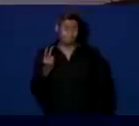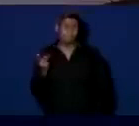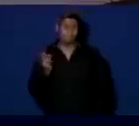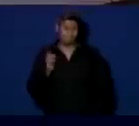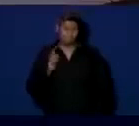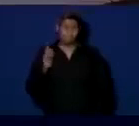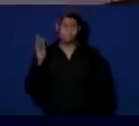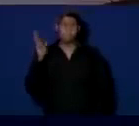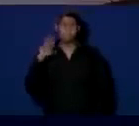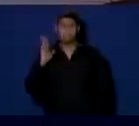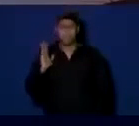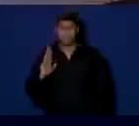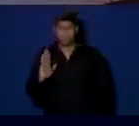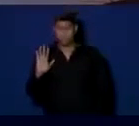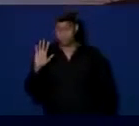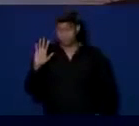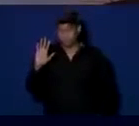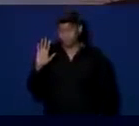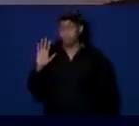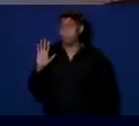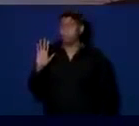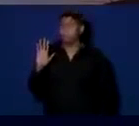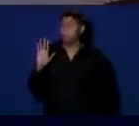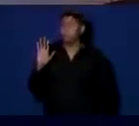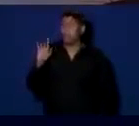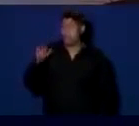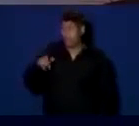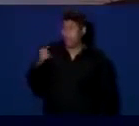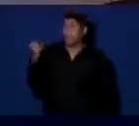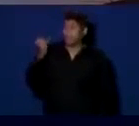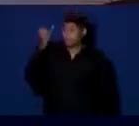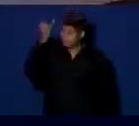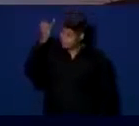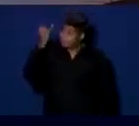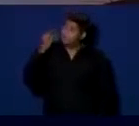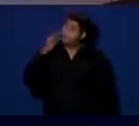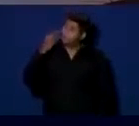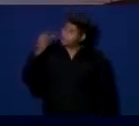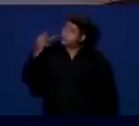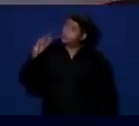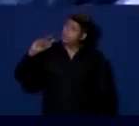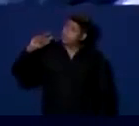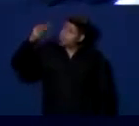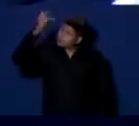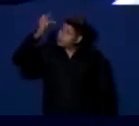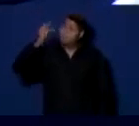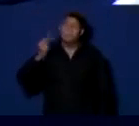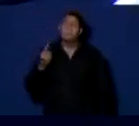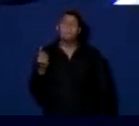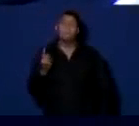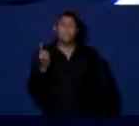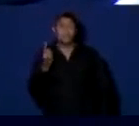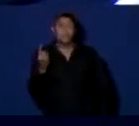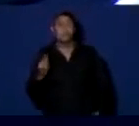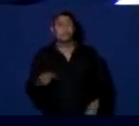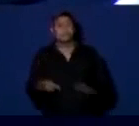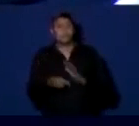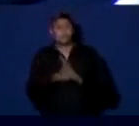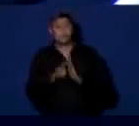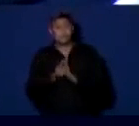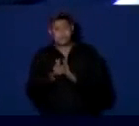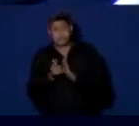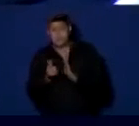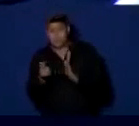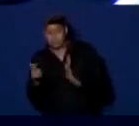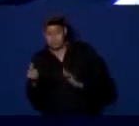levando o Brasil... Aliás, Luiz, só um registro, isso que você falou é muito importante, né? A gente cresce despesa primária em relação ao PIB